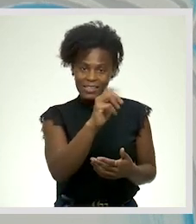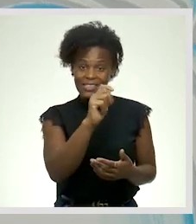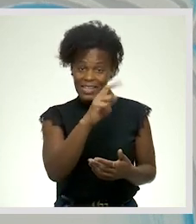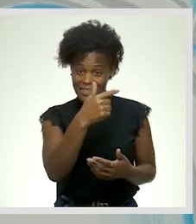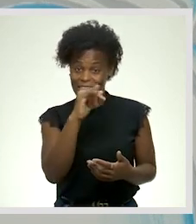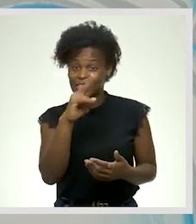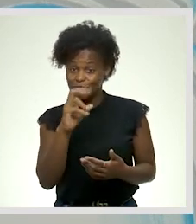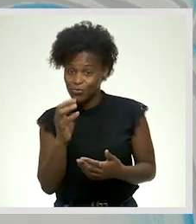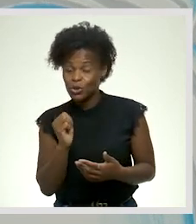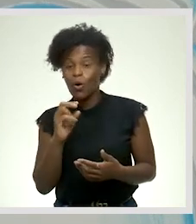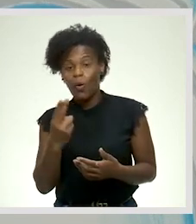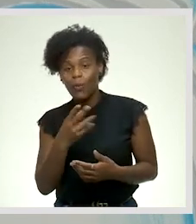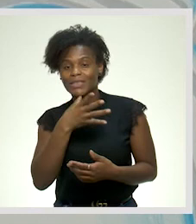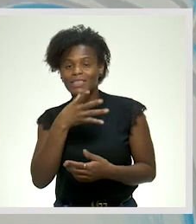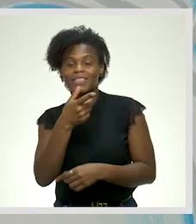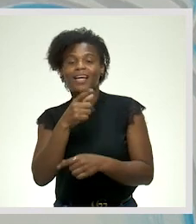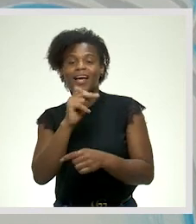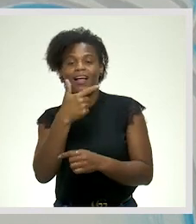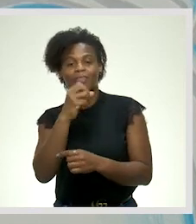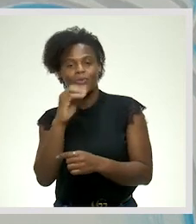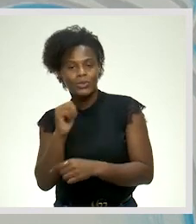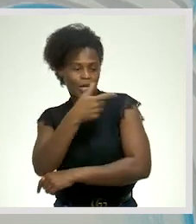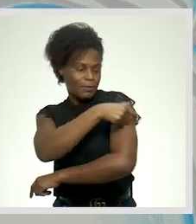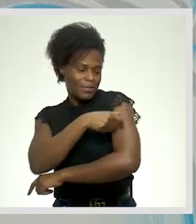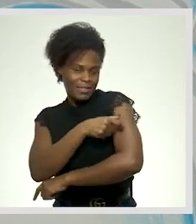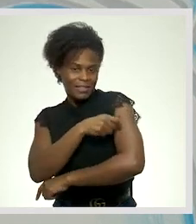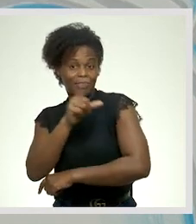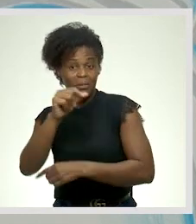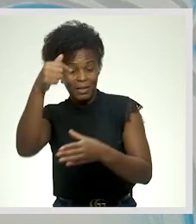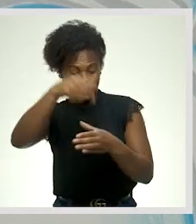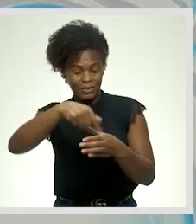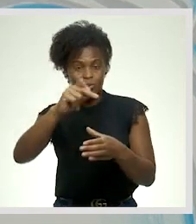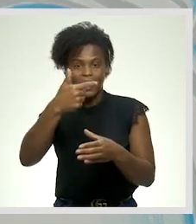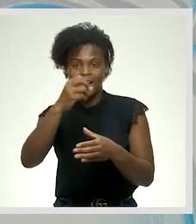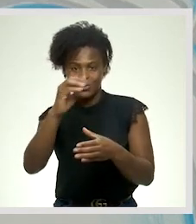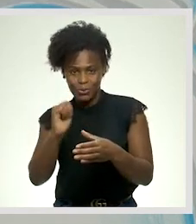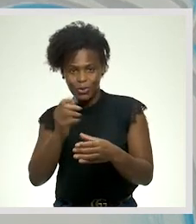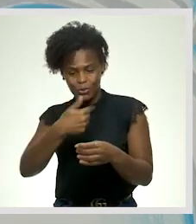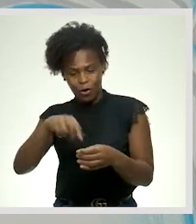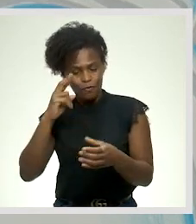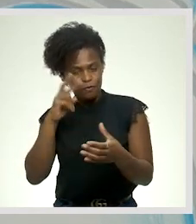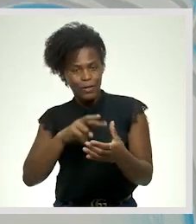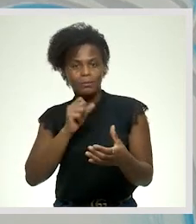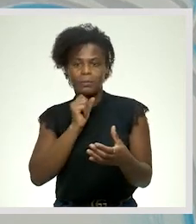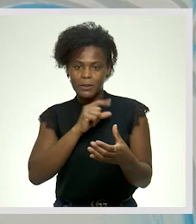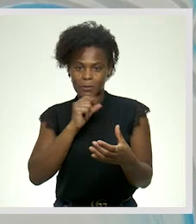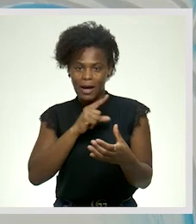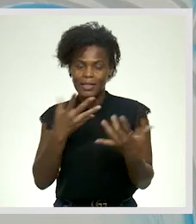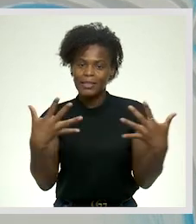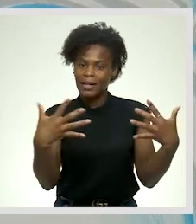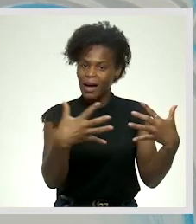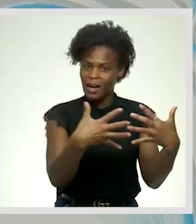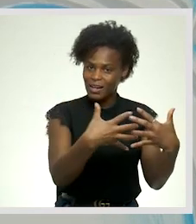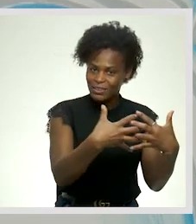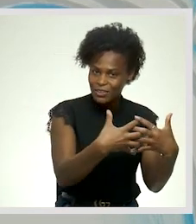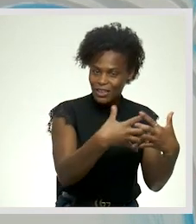são designados de atos representativos, e dentro desses atos vimos a possibilidade de encaixarmos